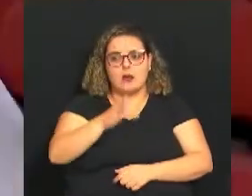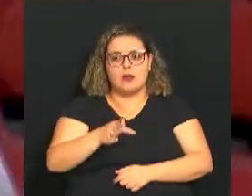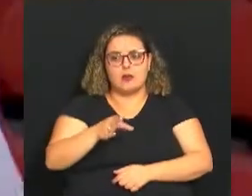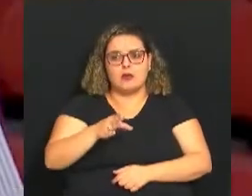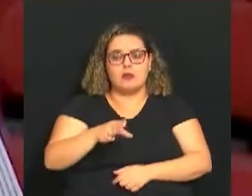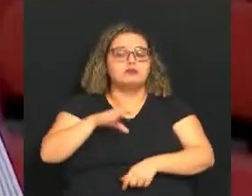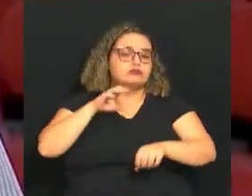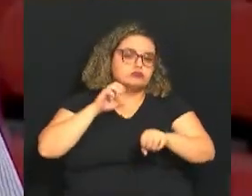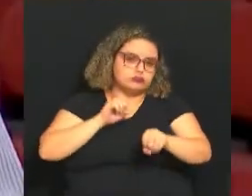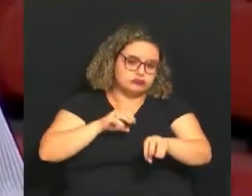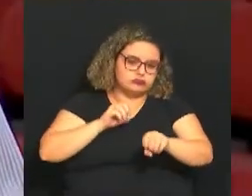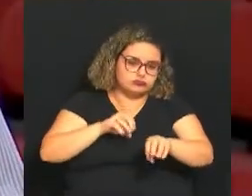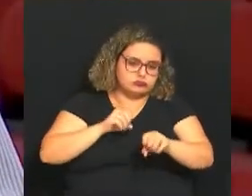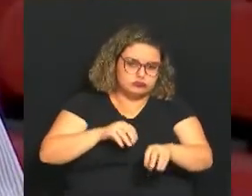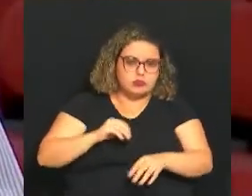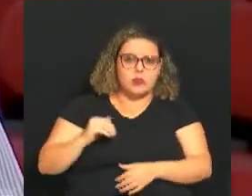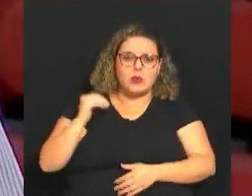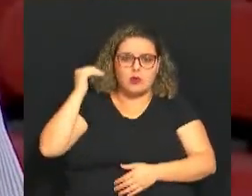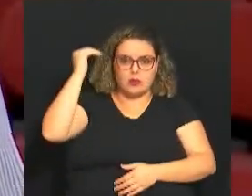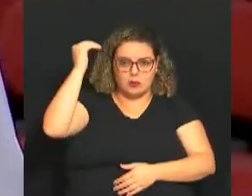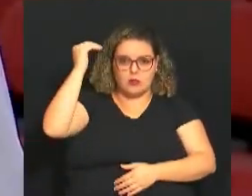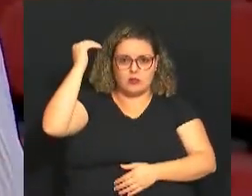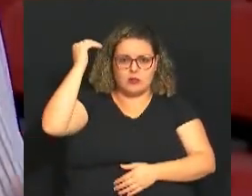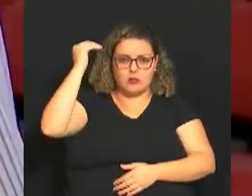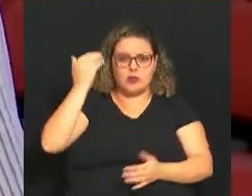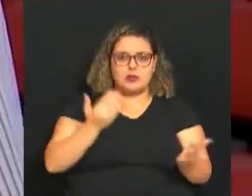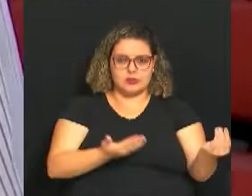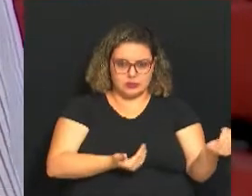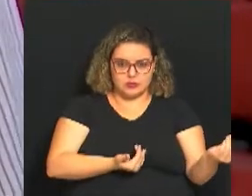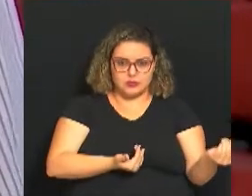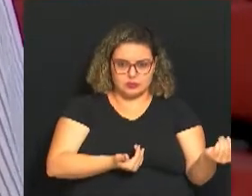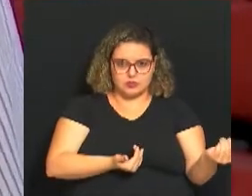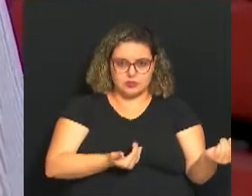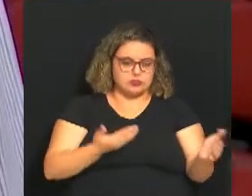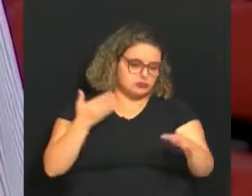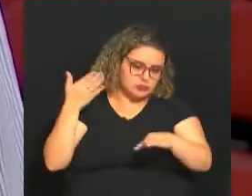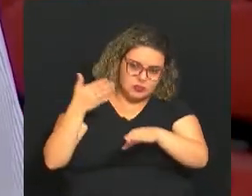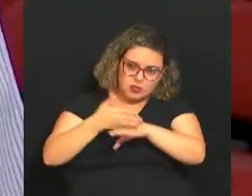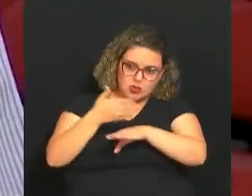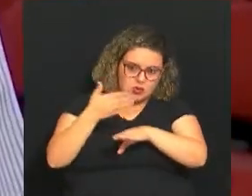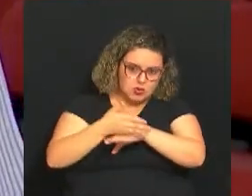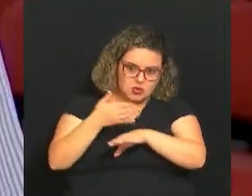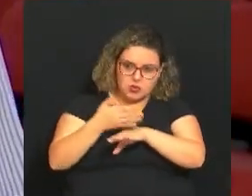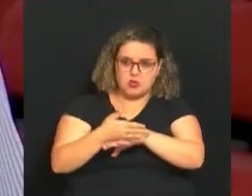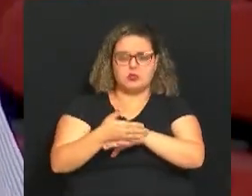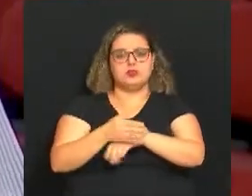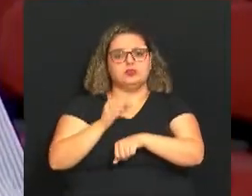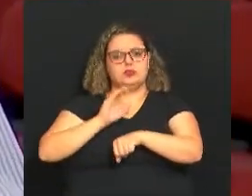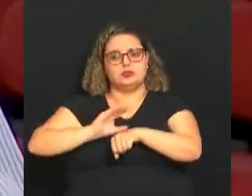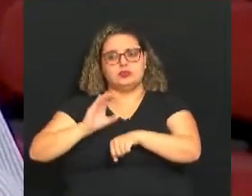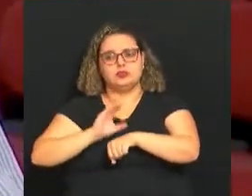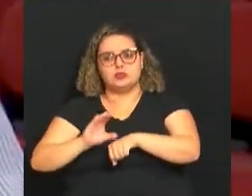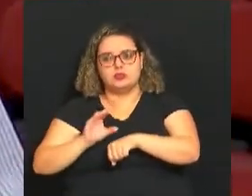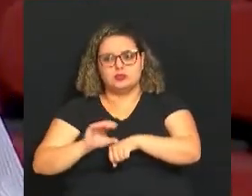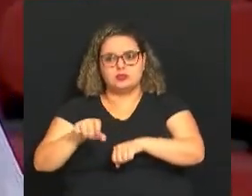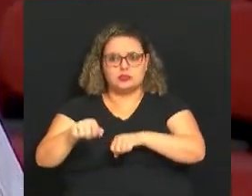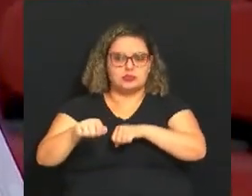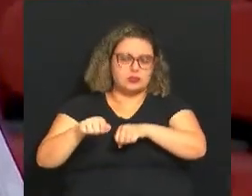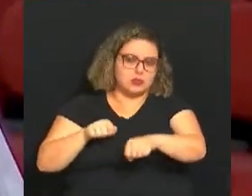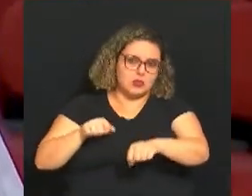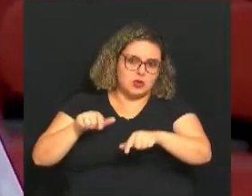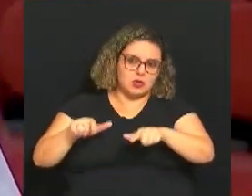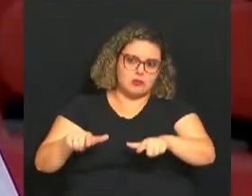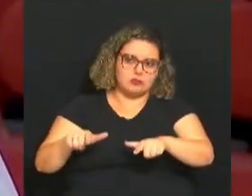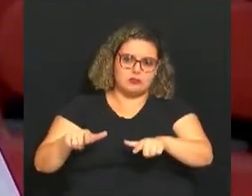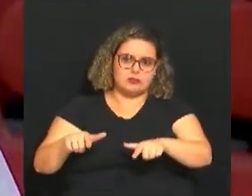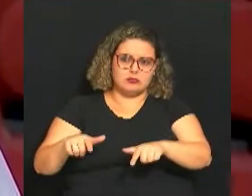de jovens e adultos, né? É uma oportunidade de acesso aos cursos de formação, né, seja